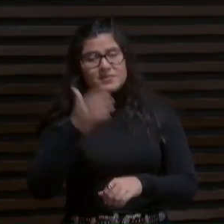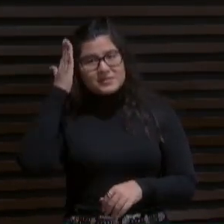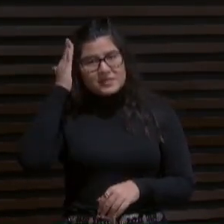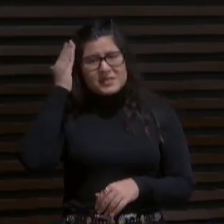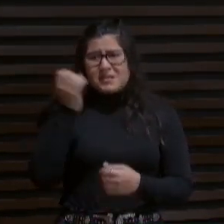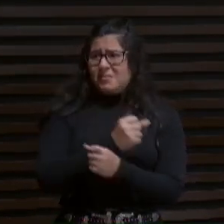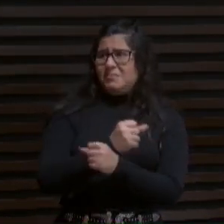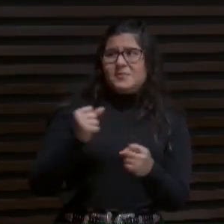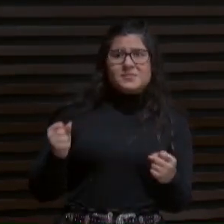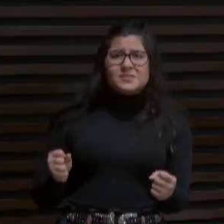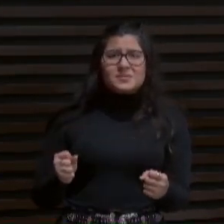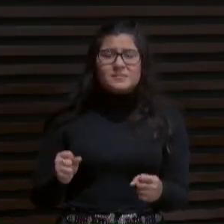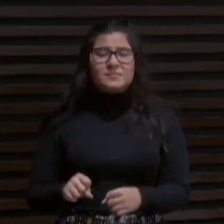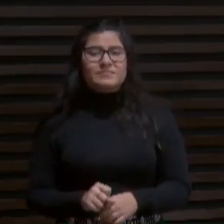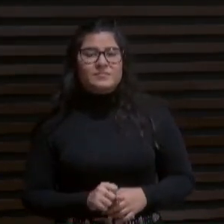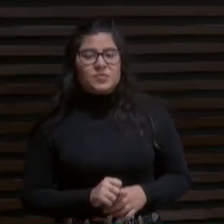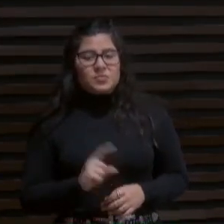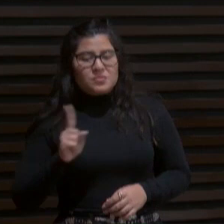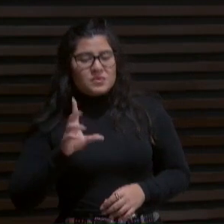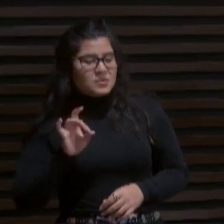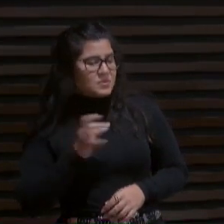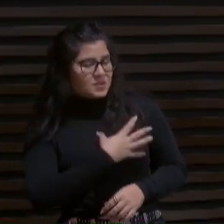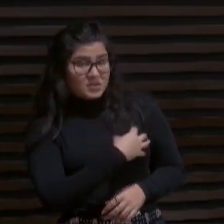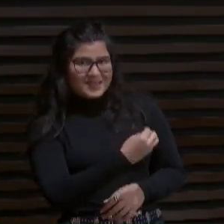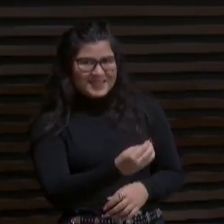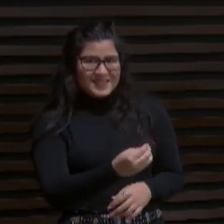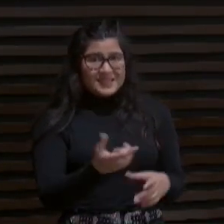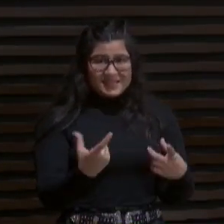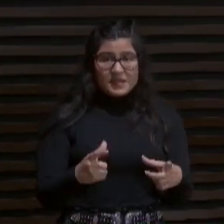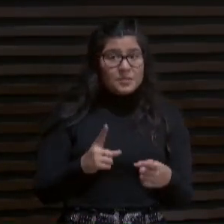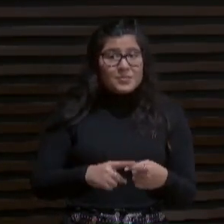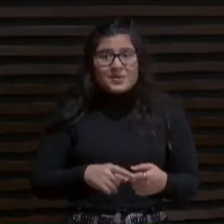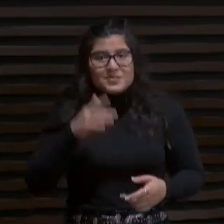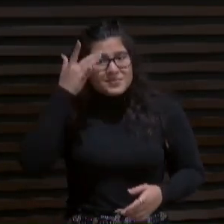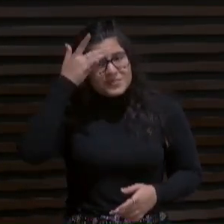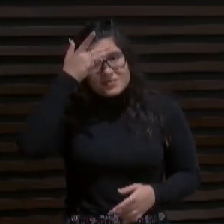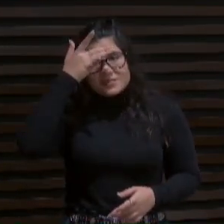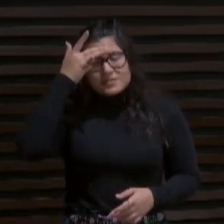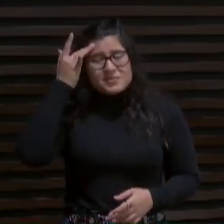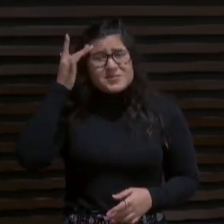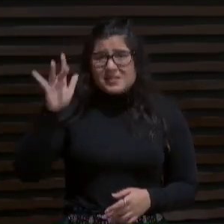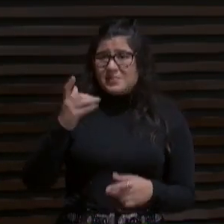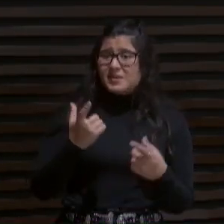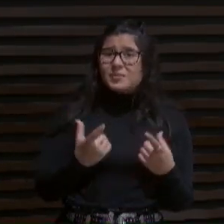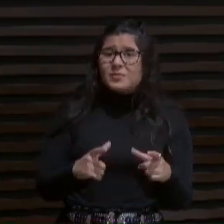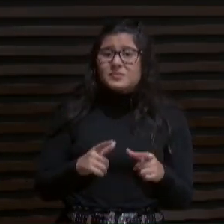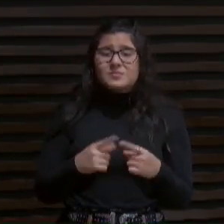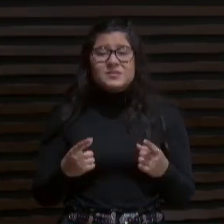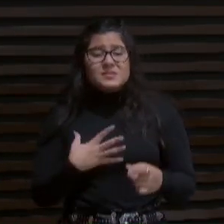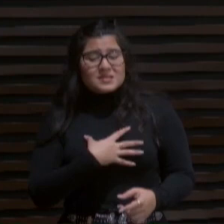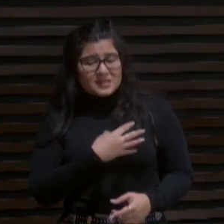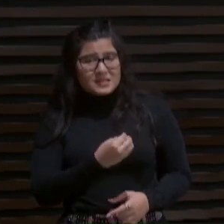praticamente impossível, não somente herdar aquela terra, que ele não sabia onde era, mas também ter um descendente, uma vez que a